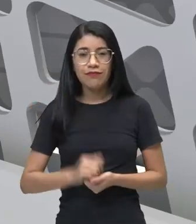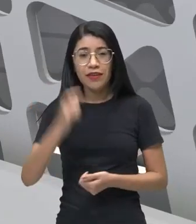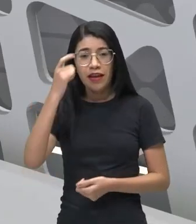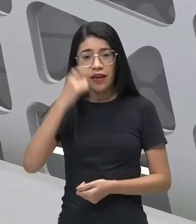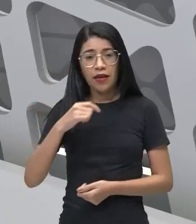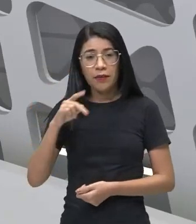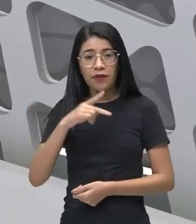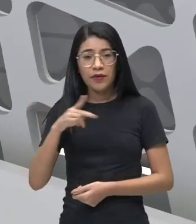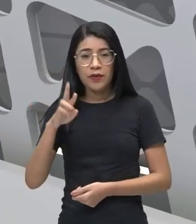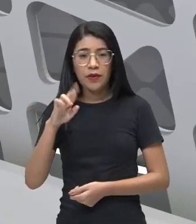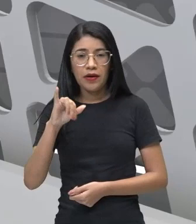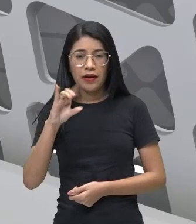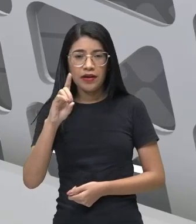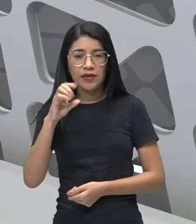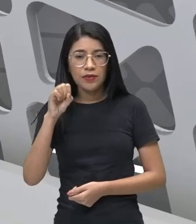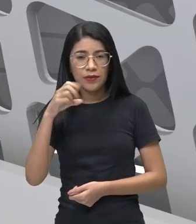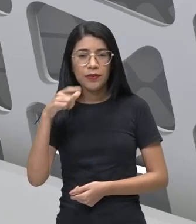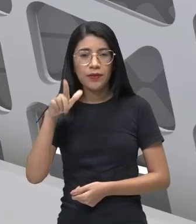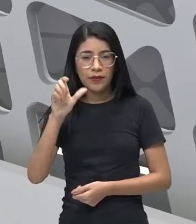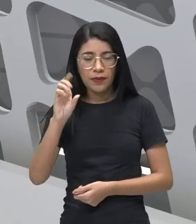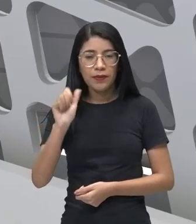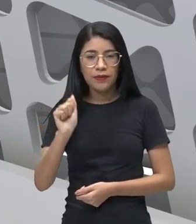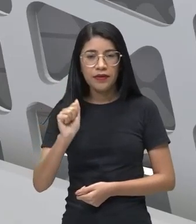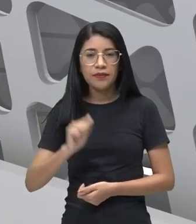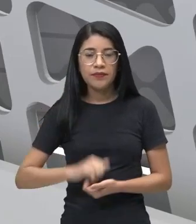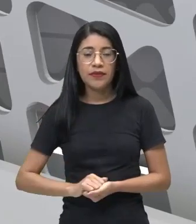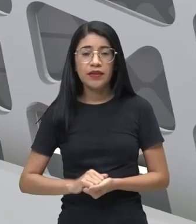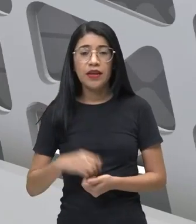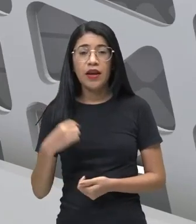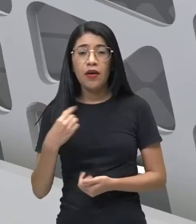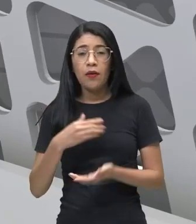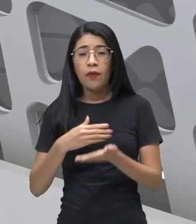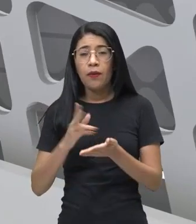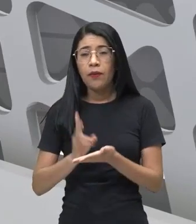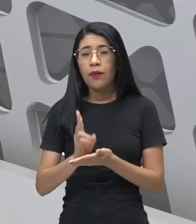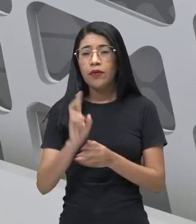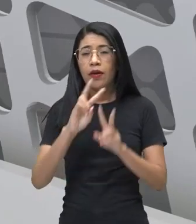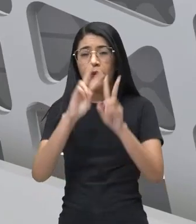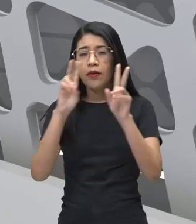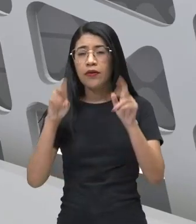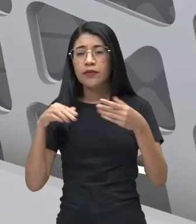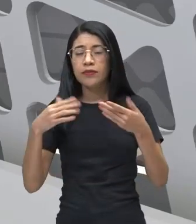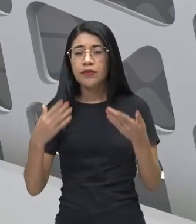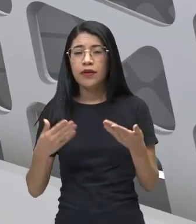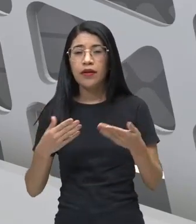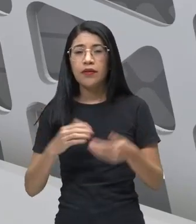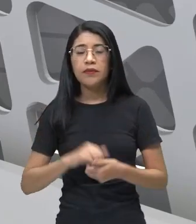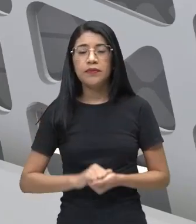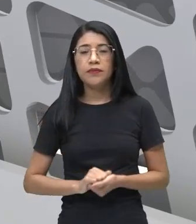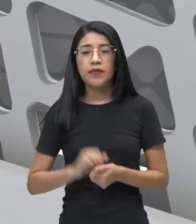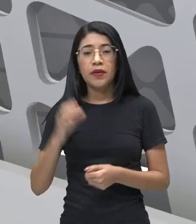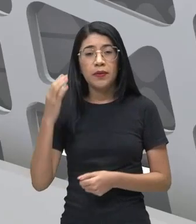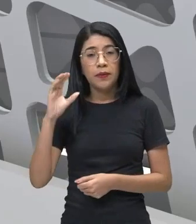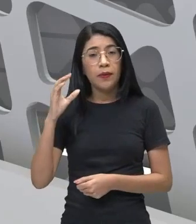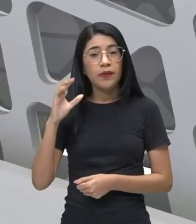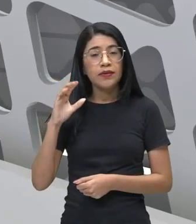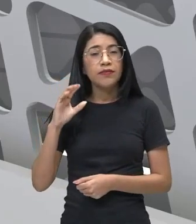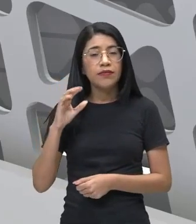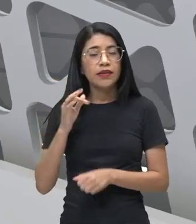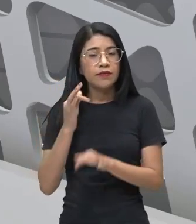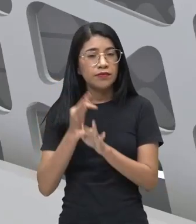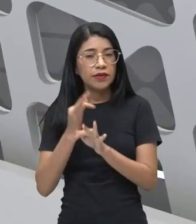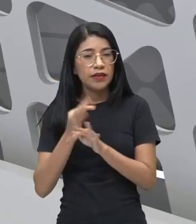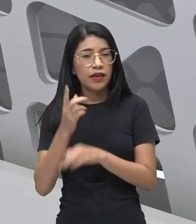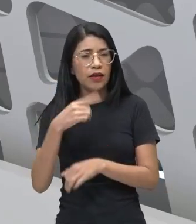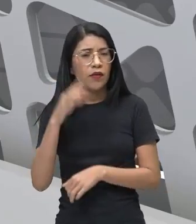sou a professora Risolda Farias e nós vamos continuar falando dessa linda ciência. E acredito